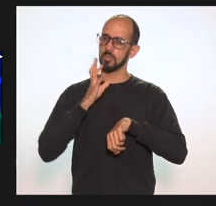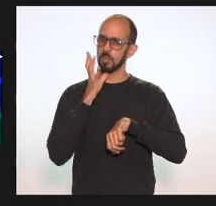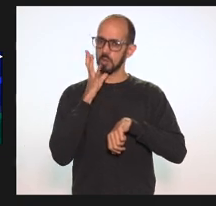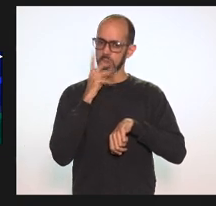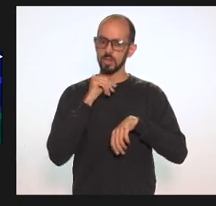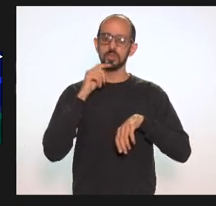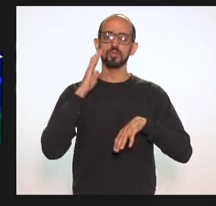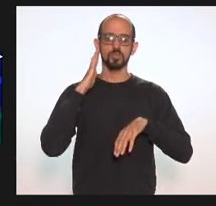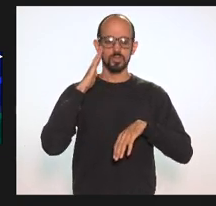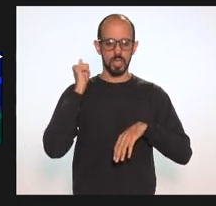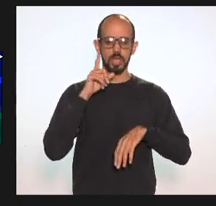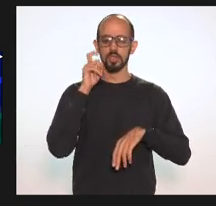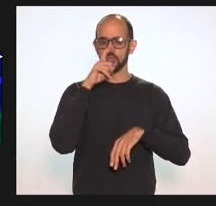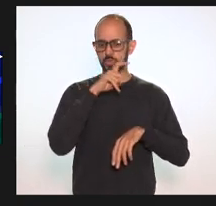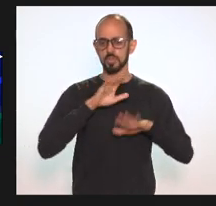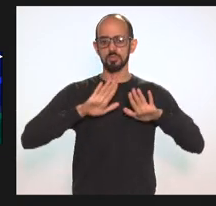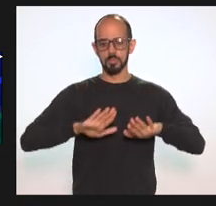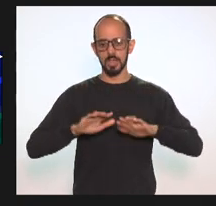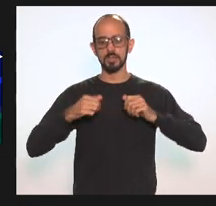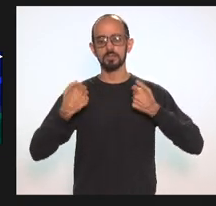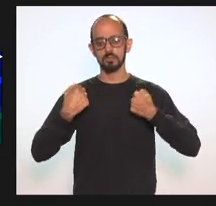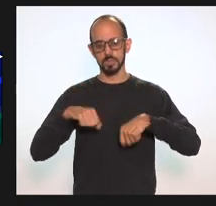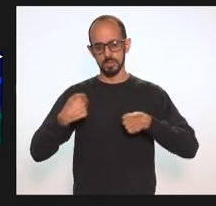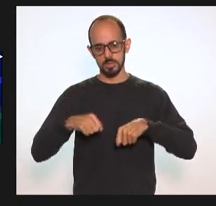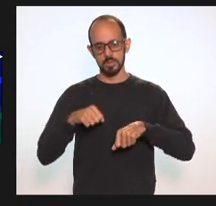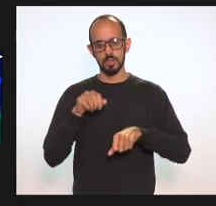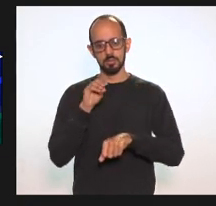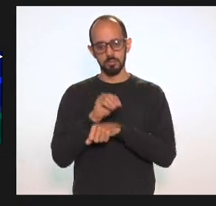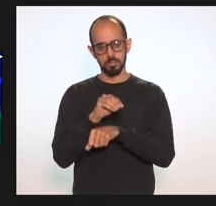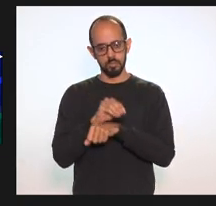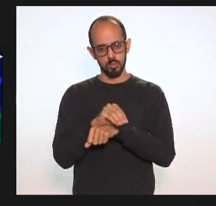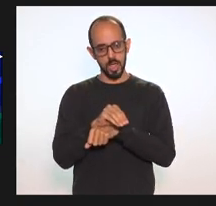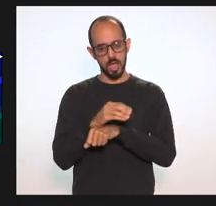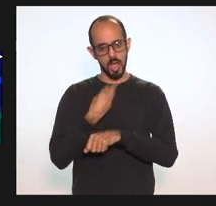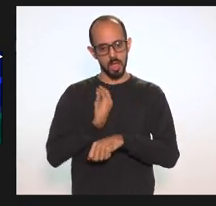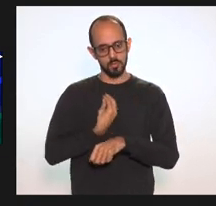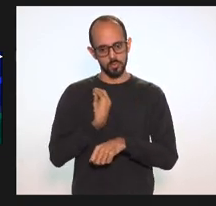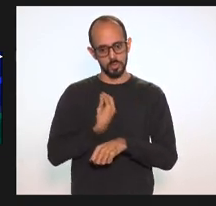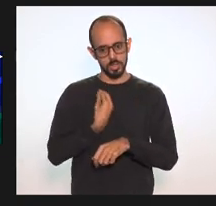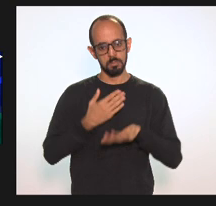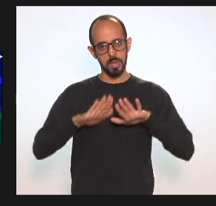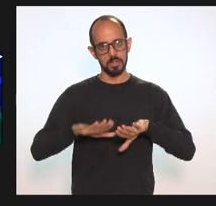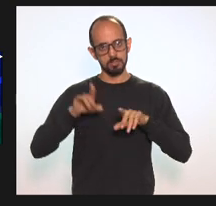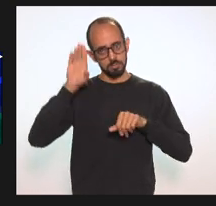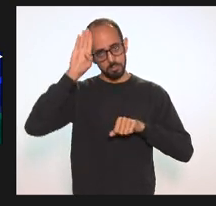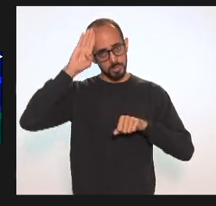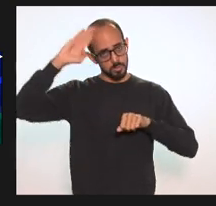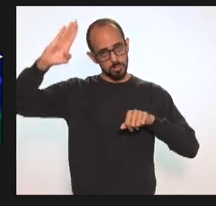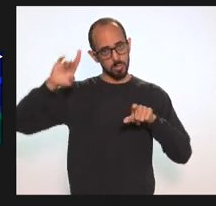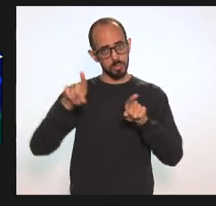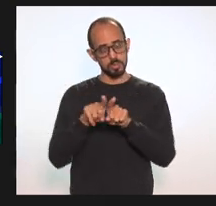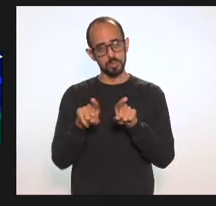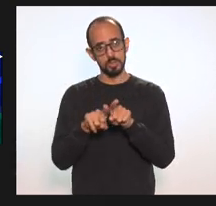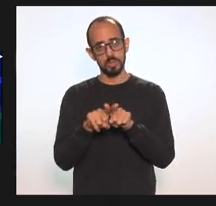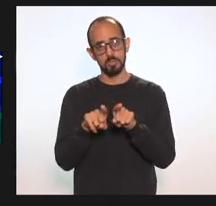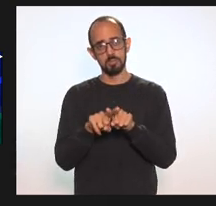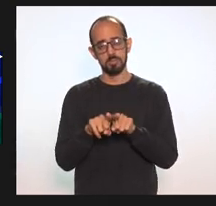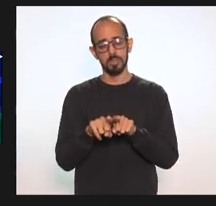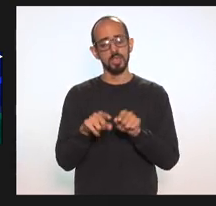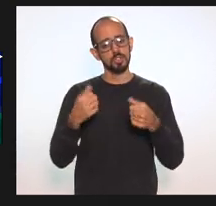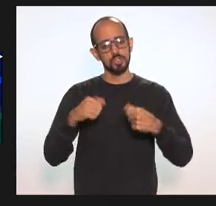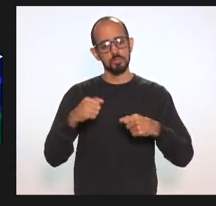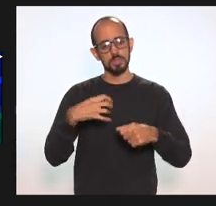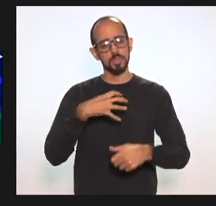que é muito difícil mas precisamos assim preservar as vidas mas principalmente também nós tem que ser grato